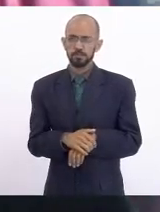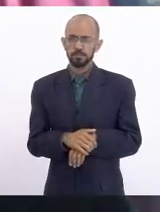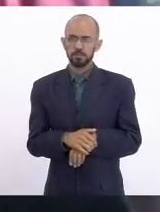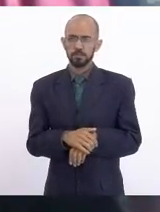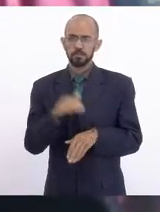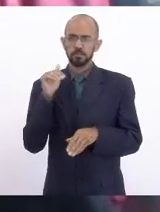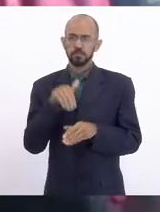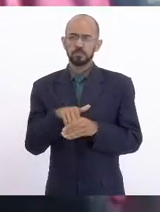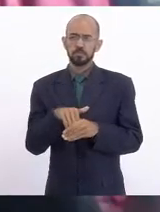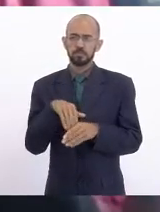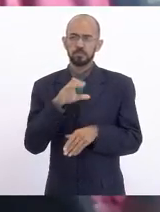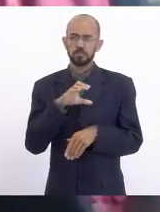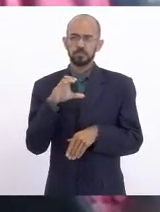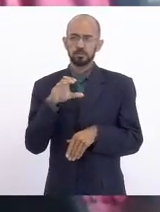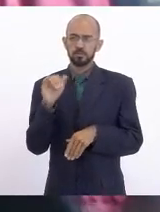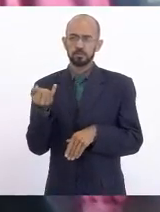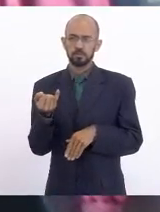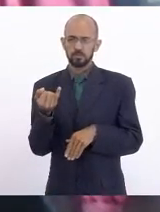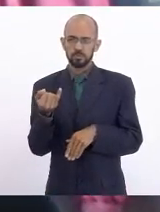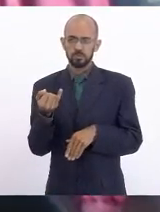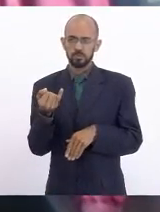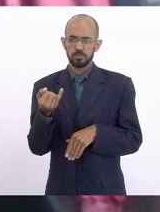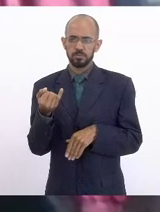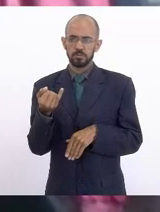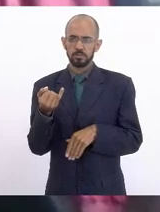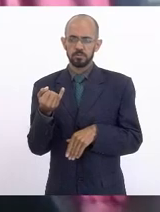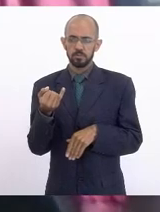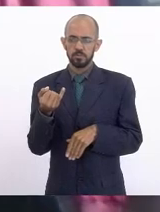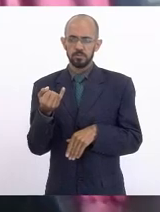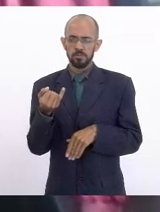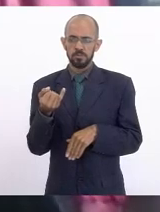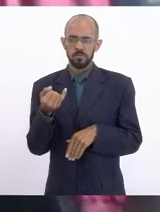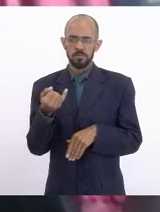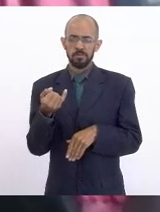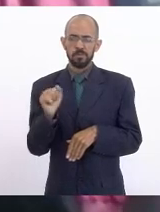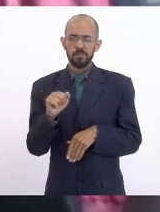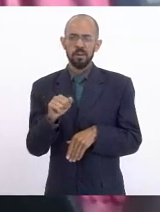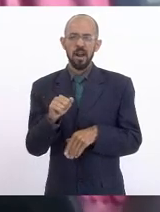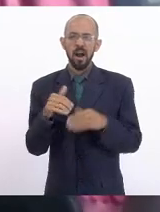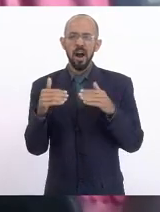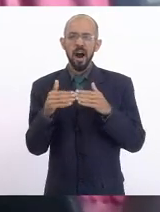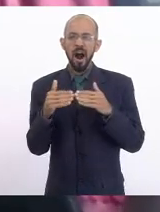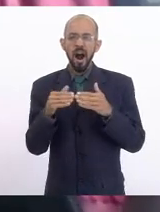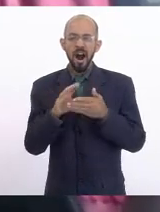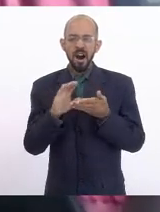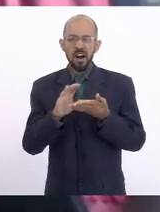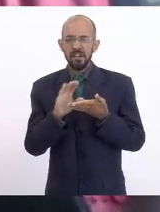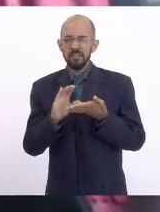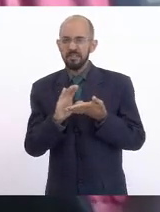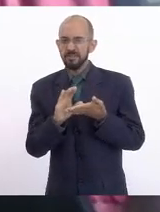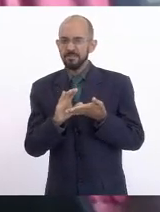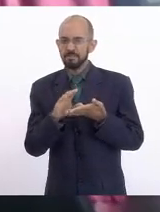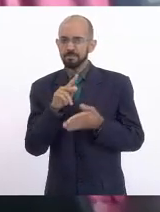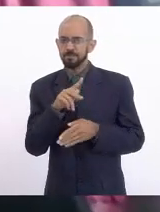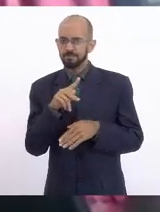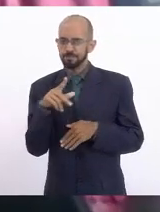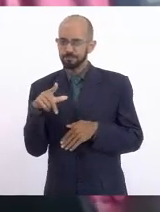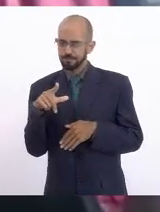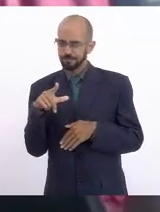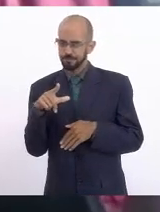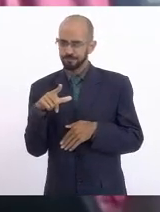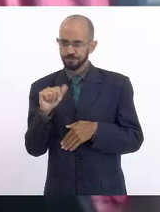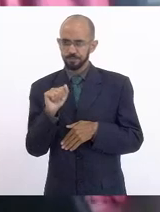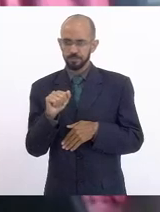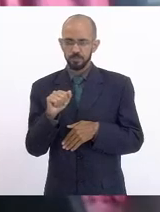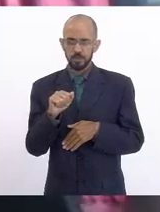votado na ccj apareceram pela constitucionalidade do projeto pela tua foi o deputado